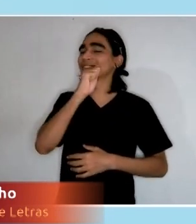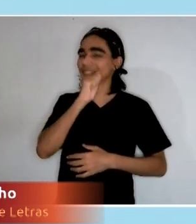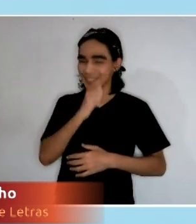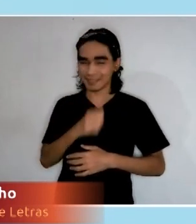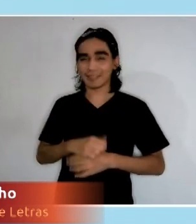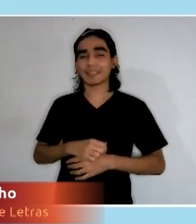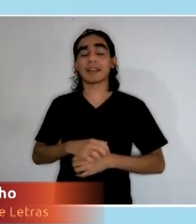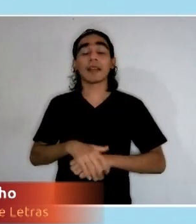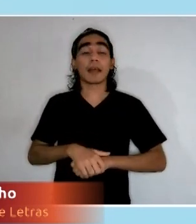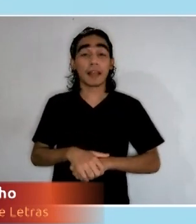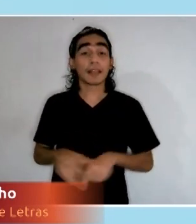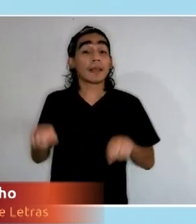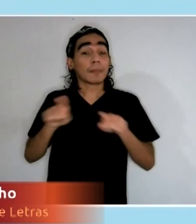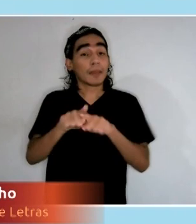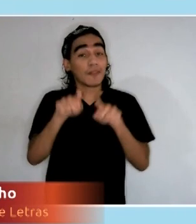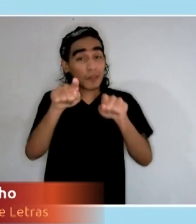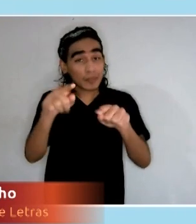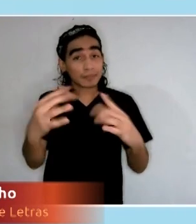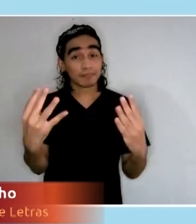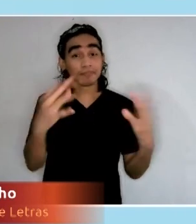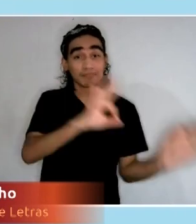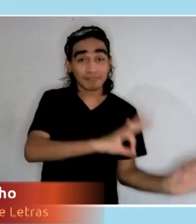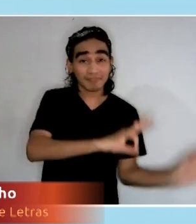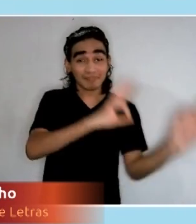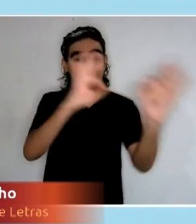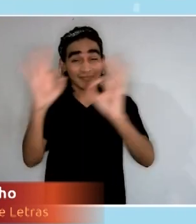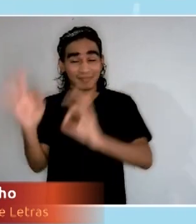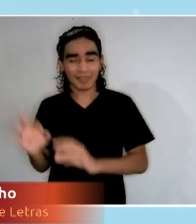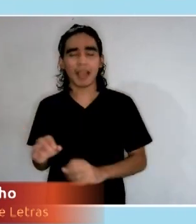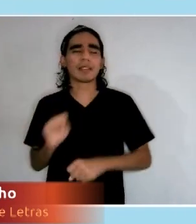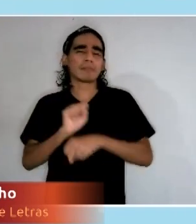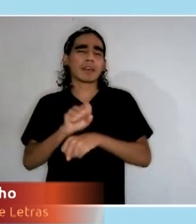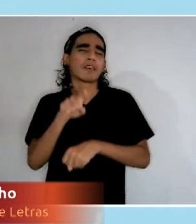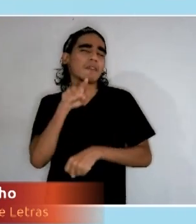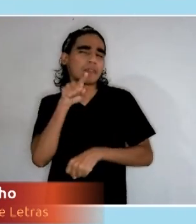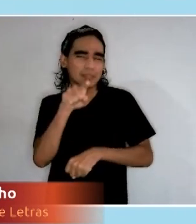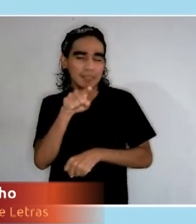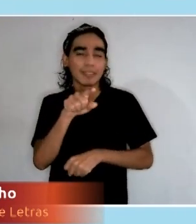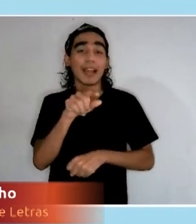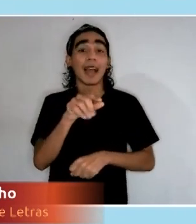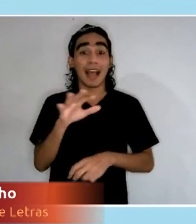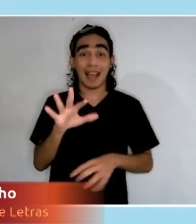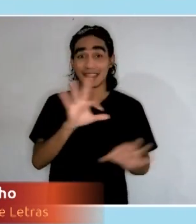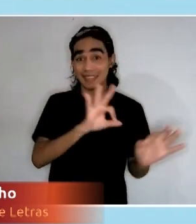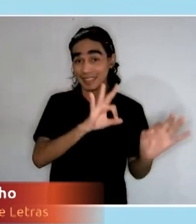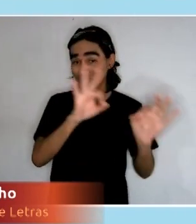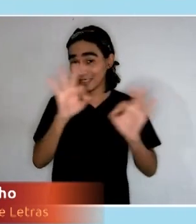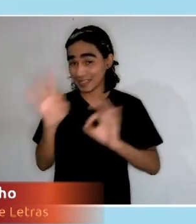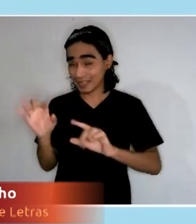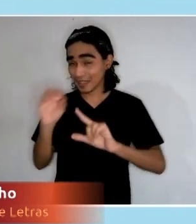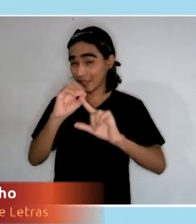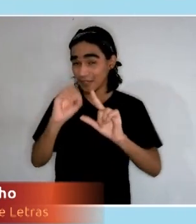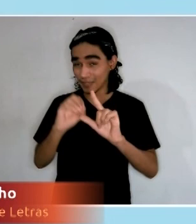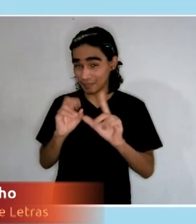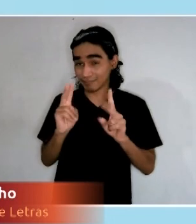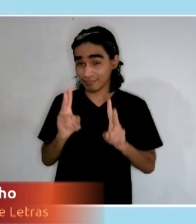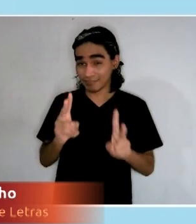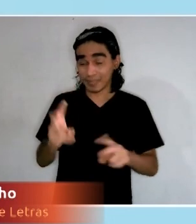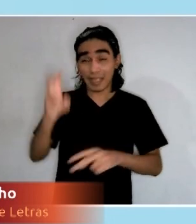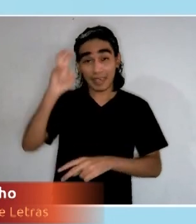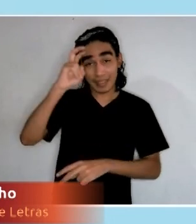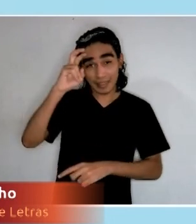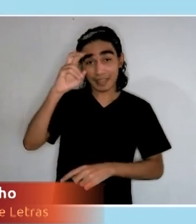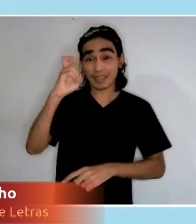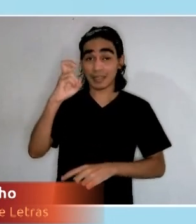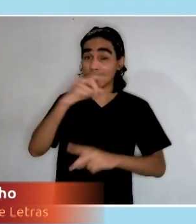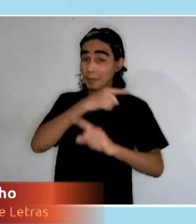E também agradeço a você que nos acompanhou até aqui. Espero que você continue assistindo a programação da TV UFG. Na quinta-feira, às 5h30